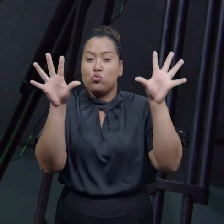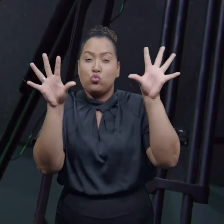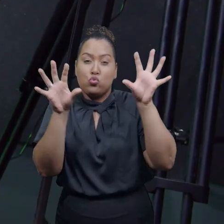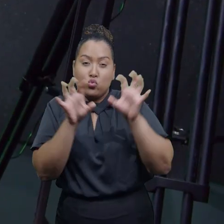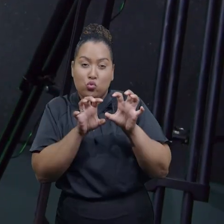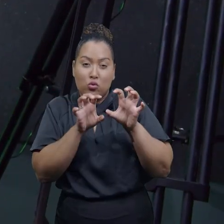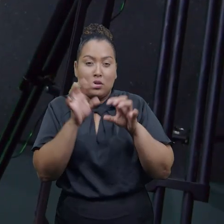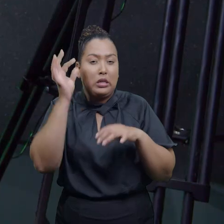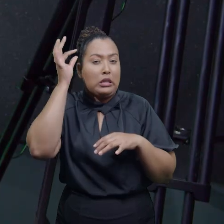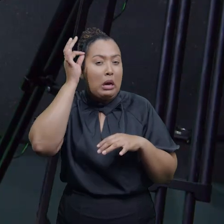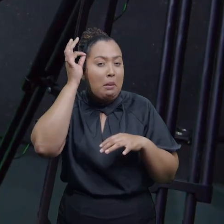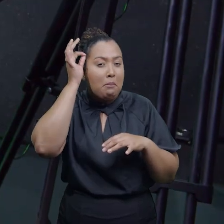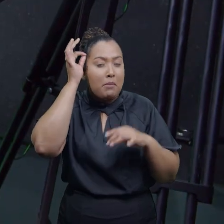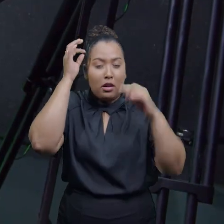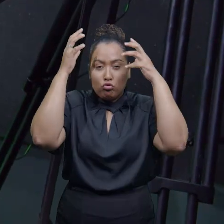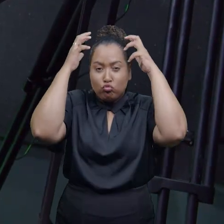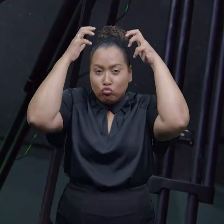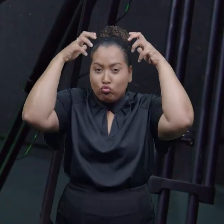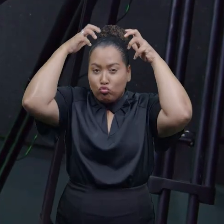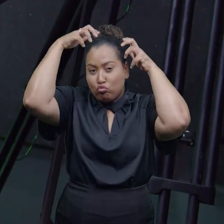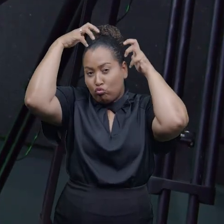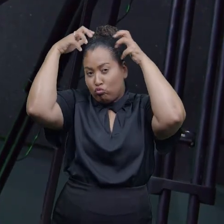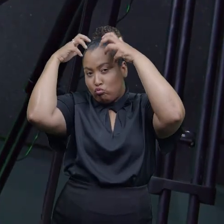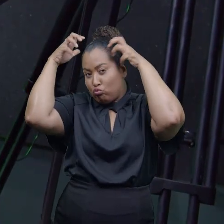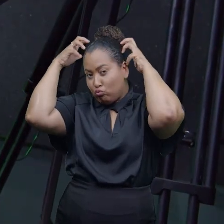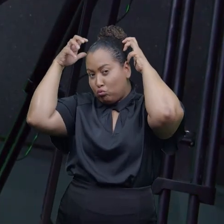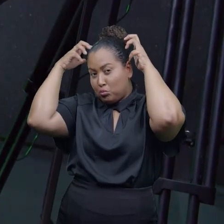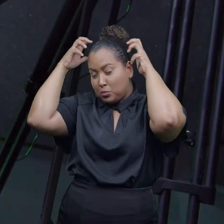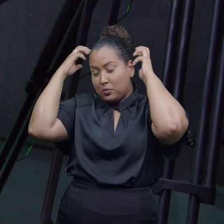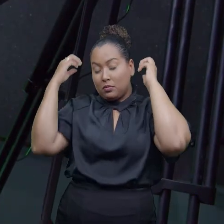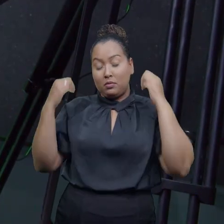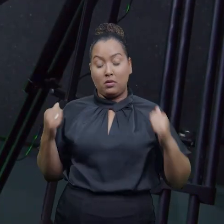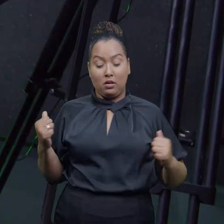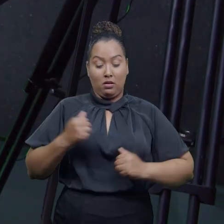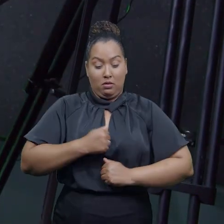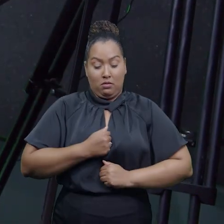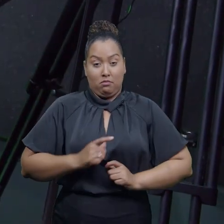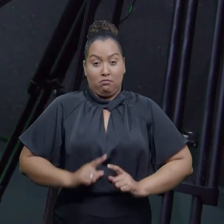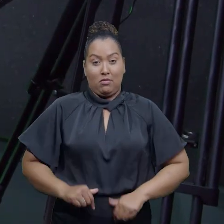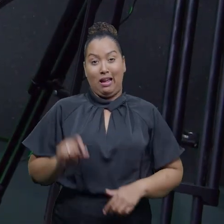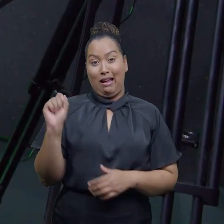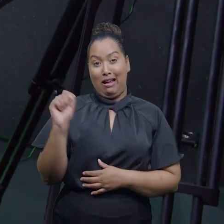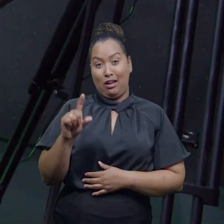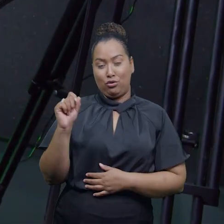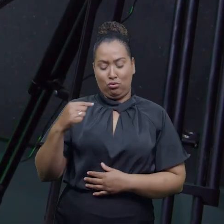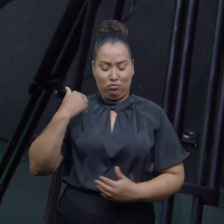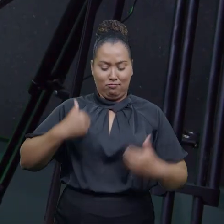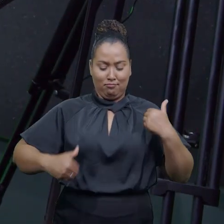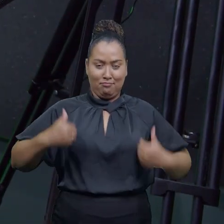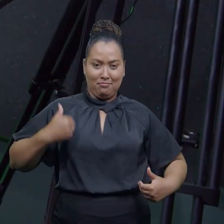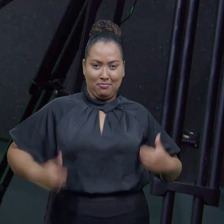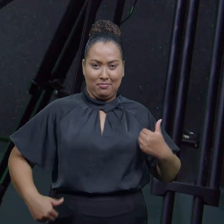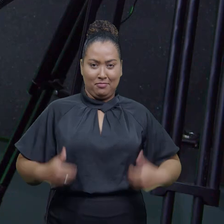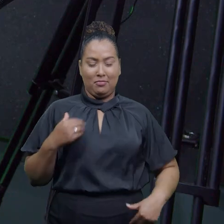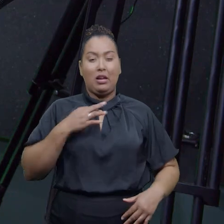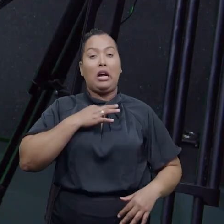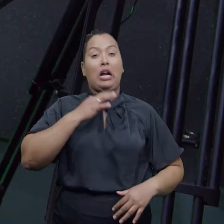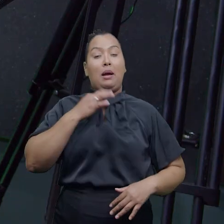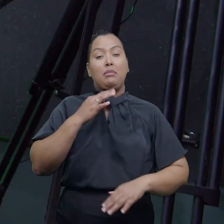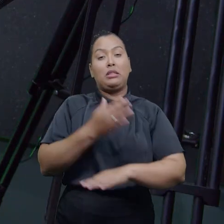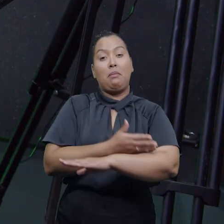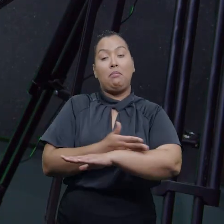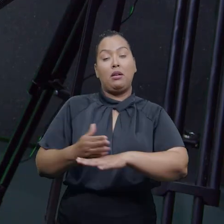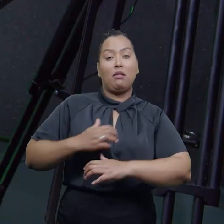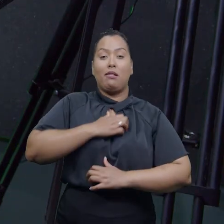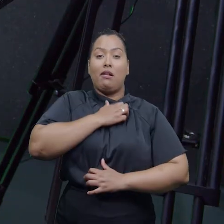olhos escuros, cabelo um pouquinho mais enrolado. Tô com um terno azul com risca de giz, camisa